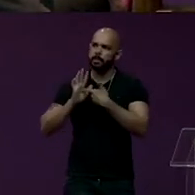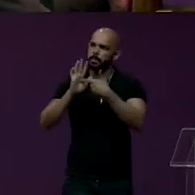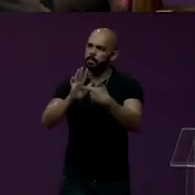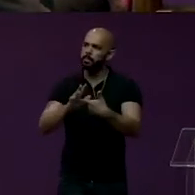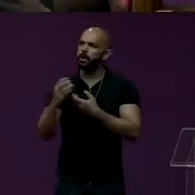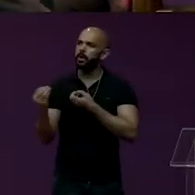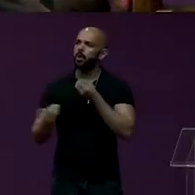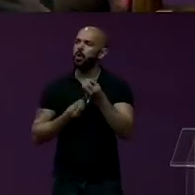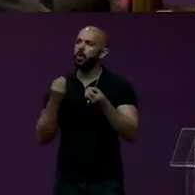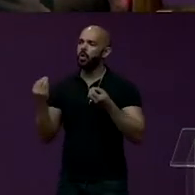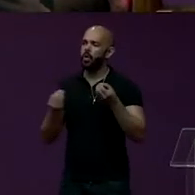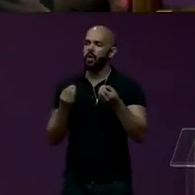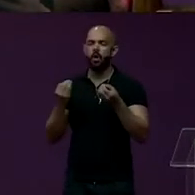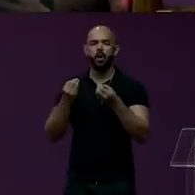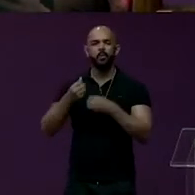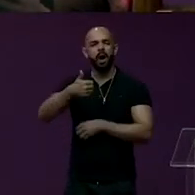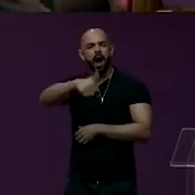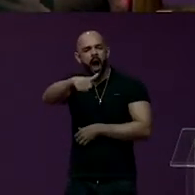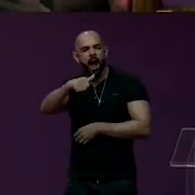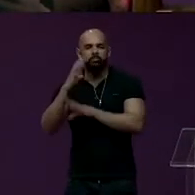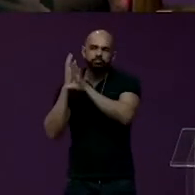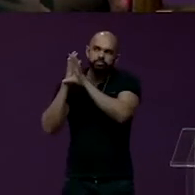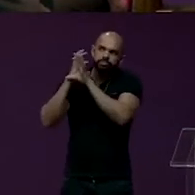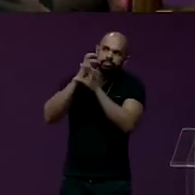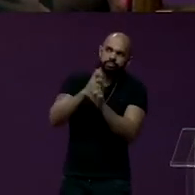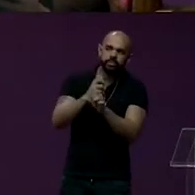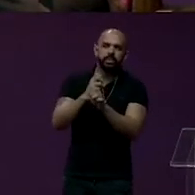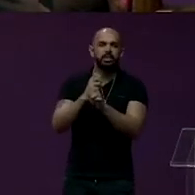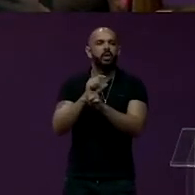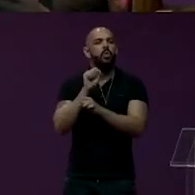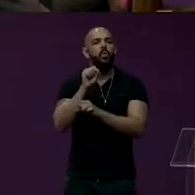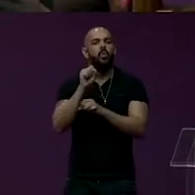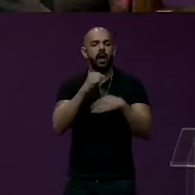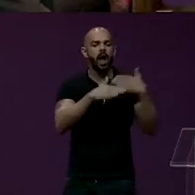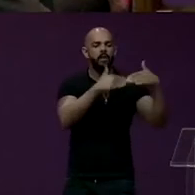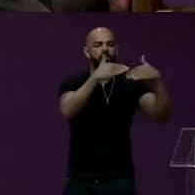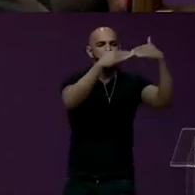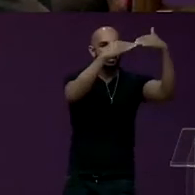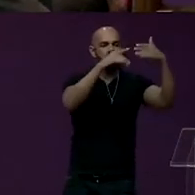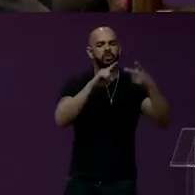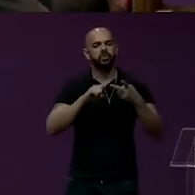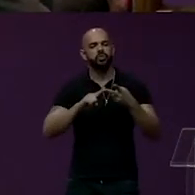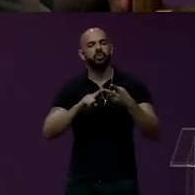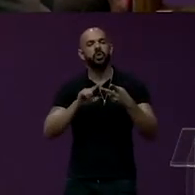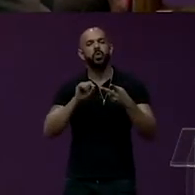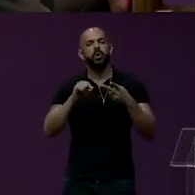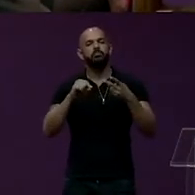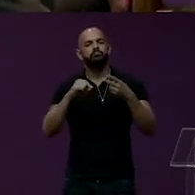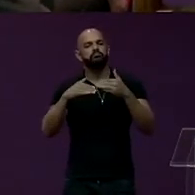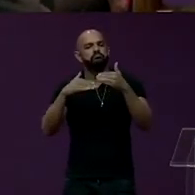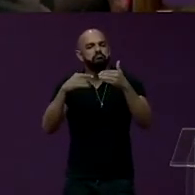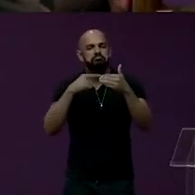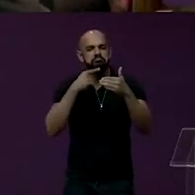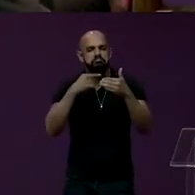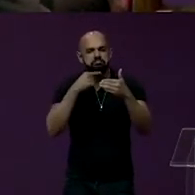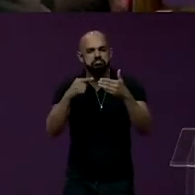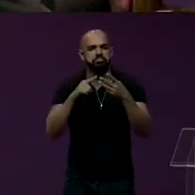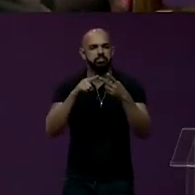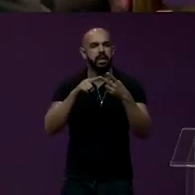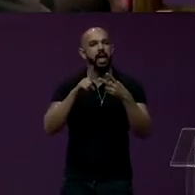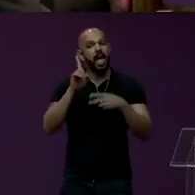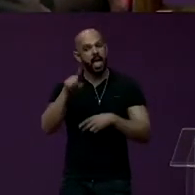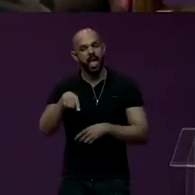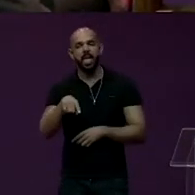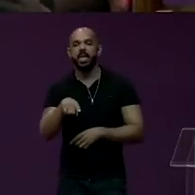aí um pouco esse balanço, tem essa referência, no que nós estamos avançando, no que não estamos, né? Uma